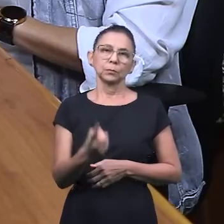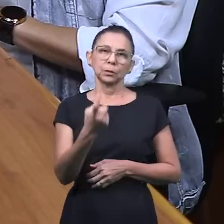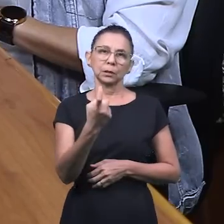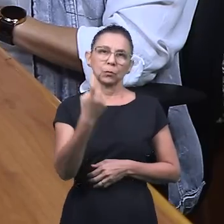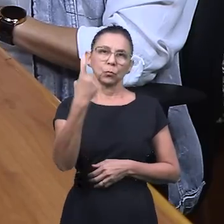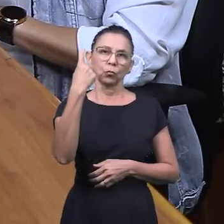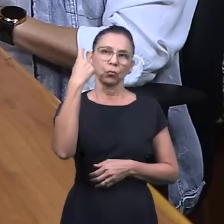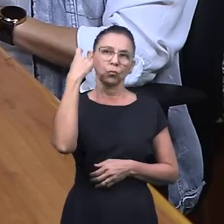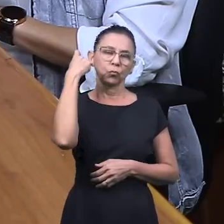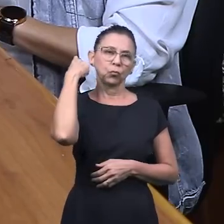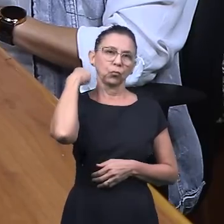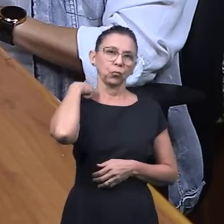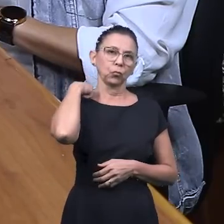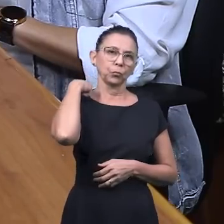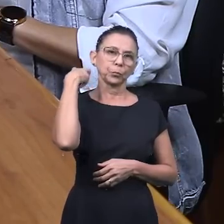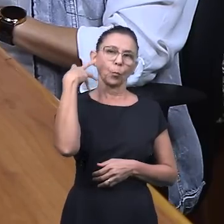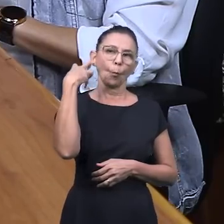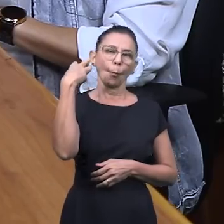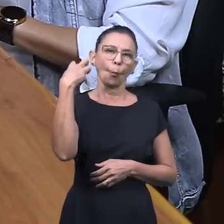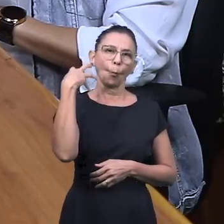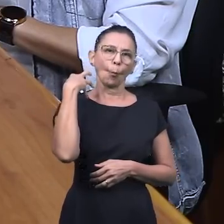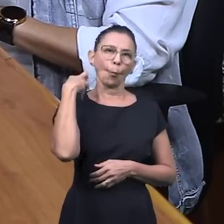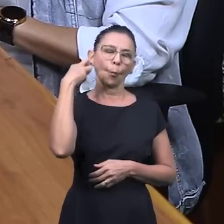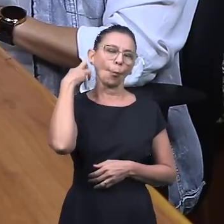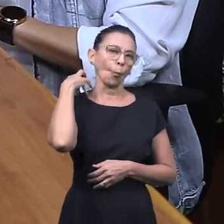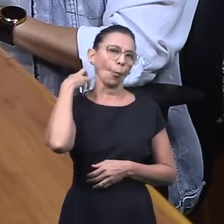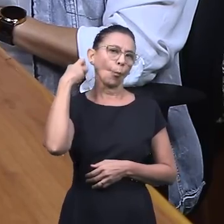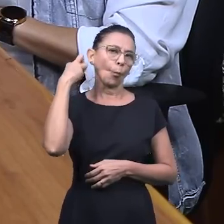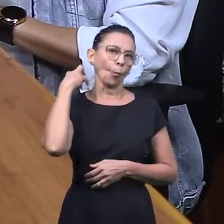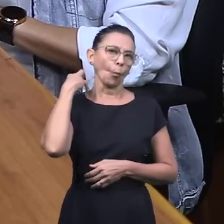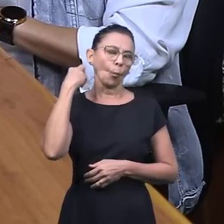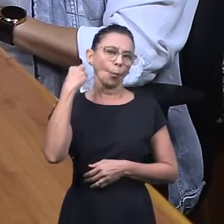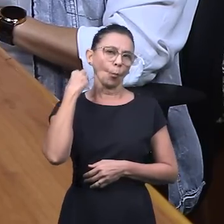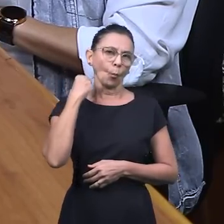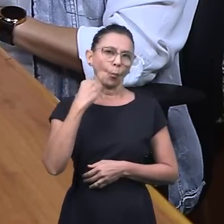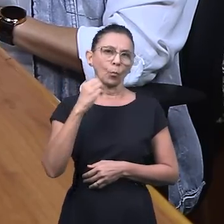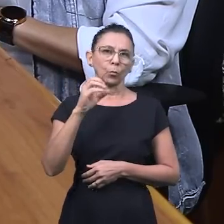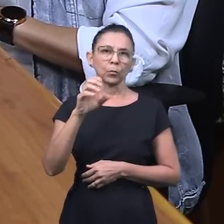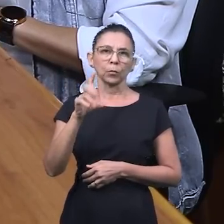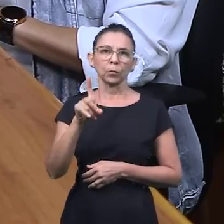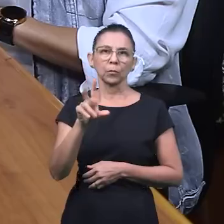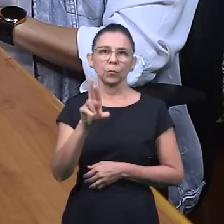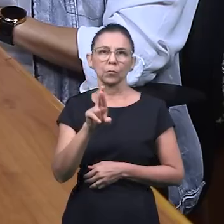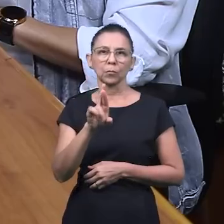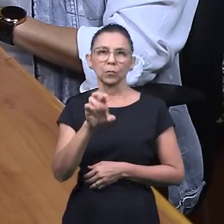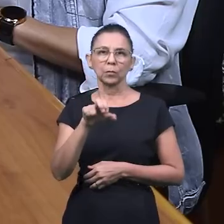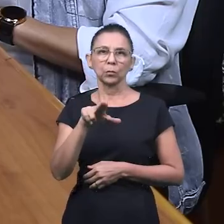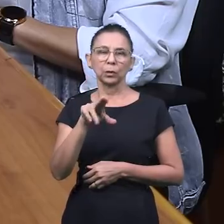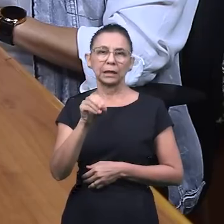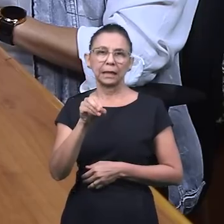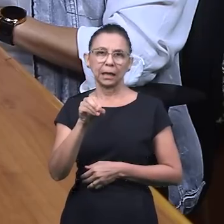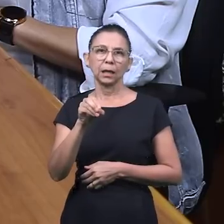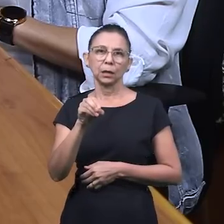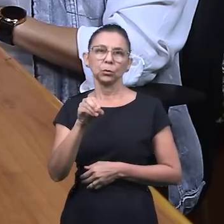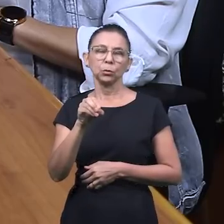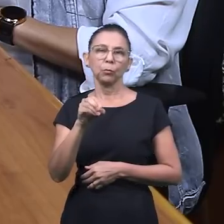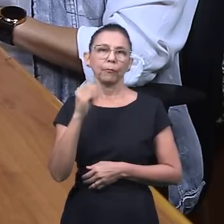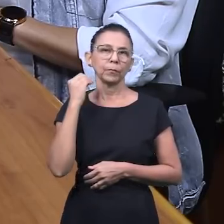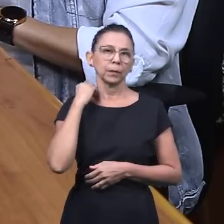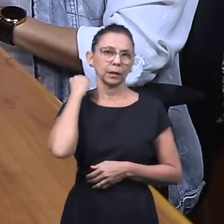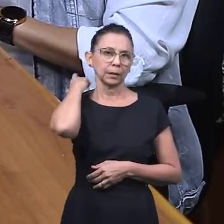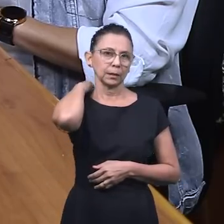líquido, então era visível no tubo de onde saía para pro aparelho